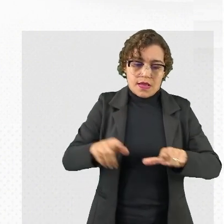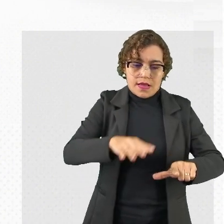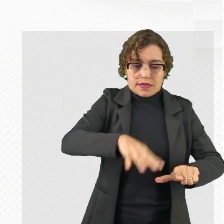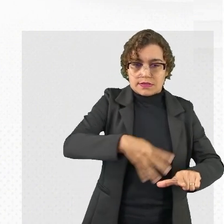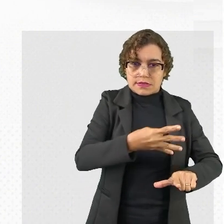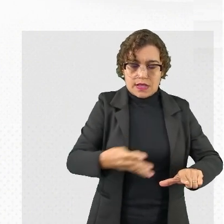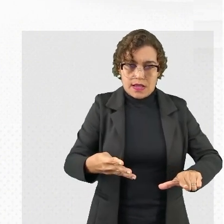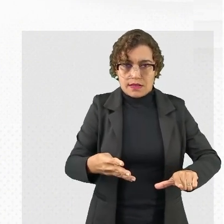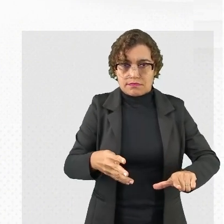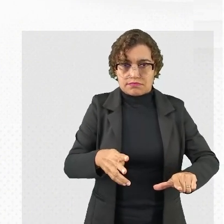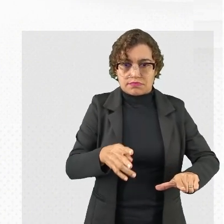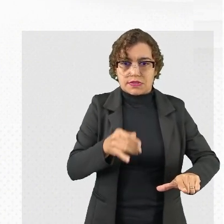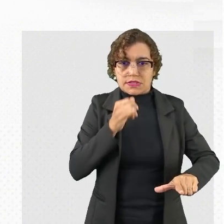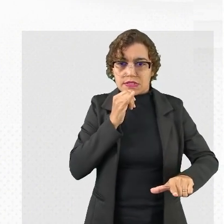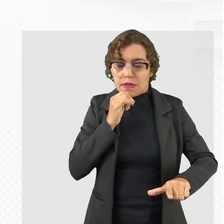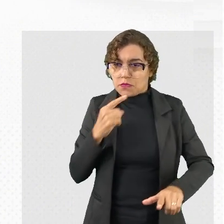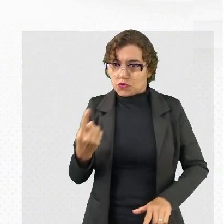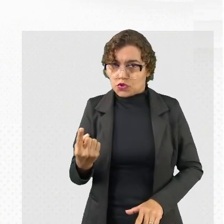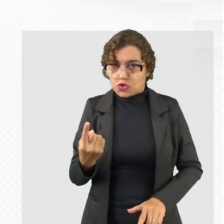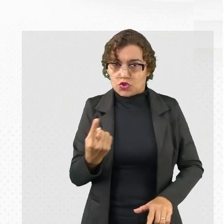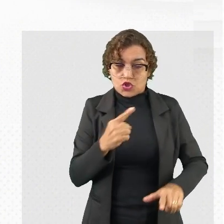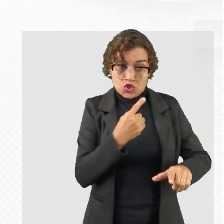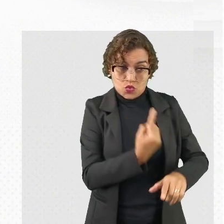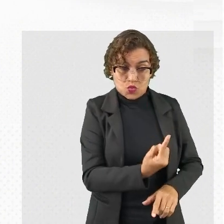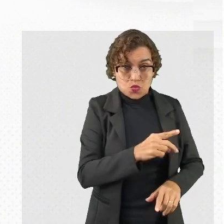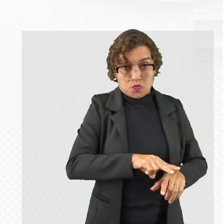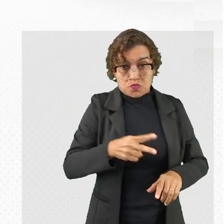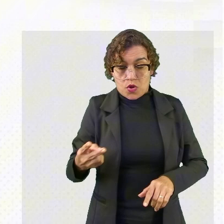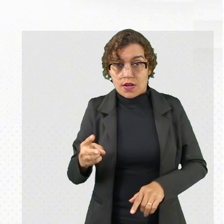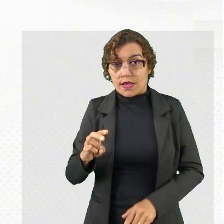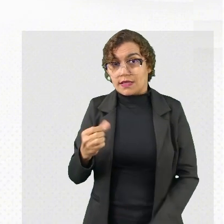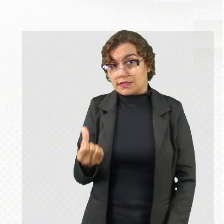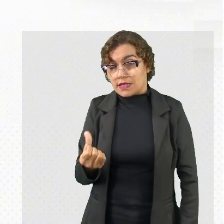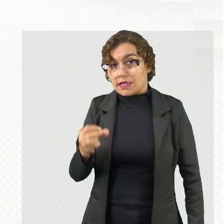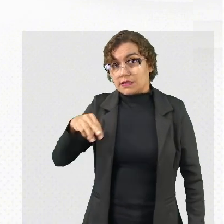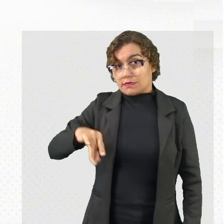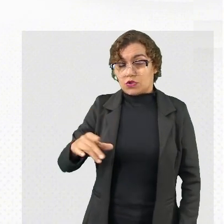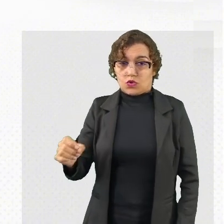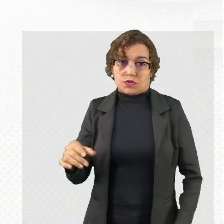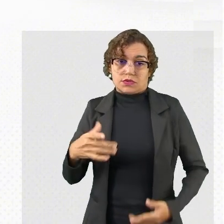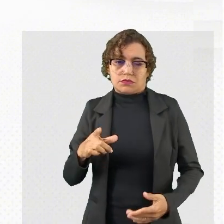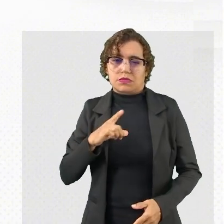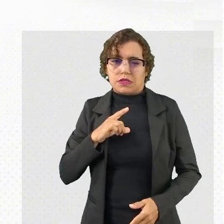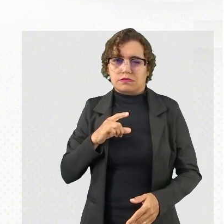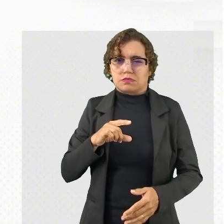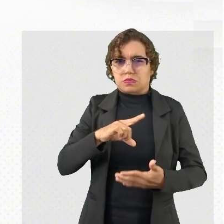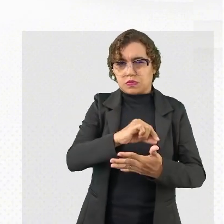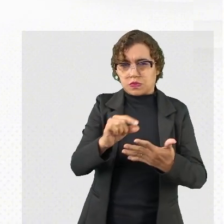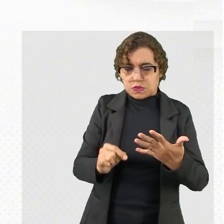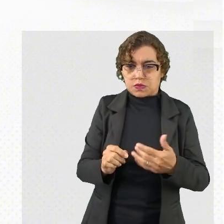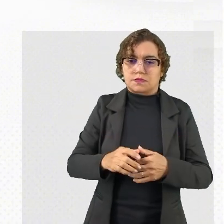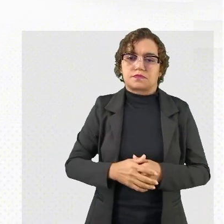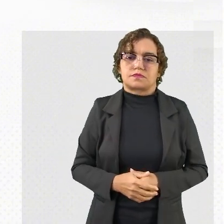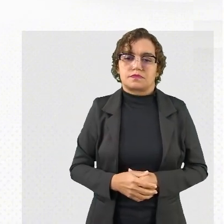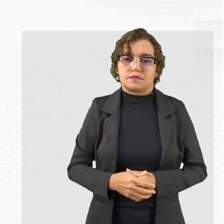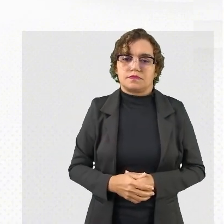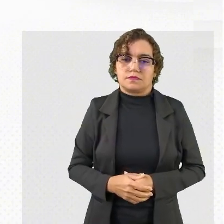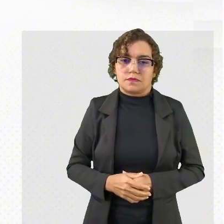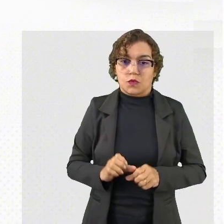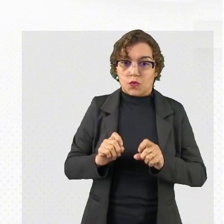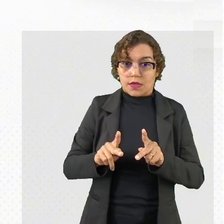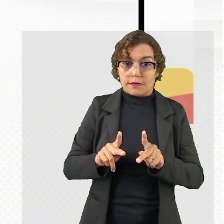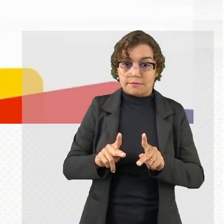outra representação aqui também. Tá? Nas opções, se for uma questão de marcar, geralmente vem assim. Beleza, turminha?